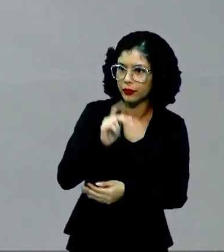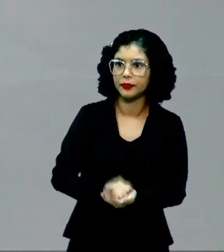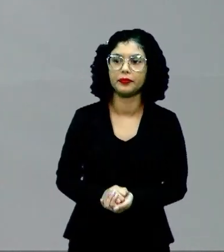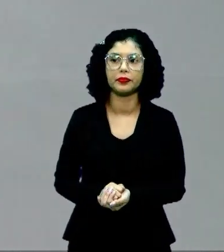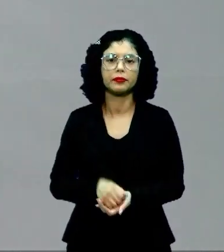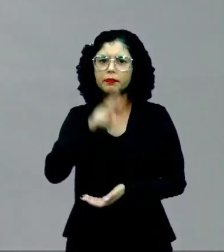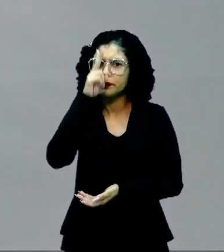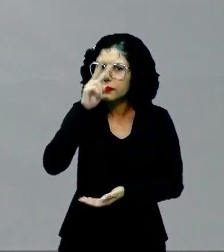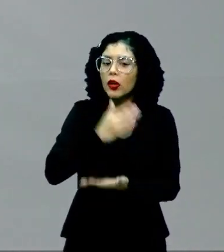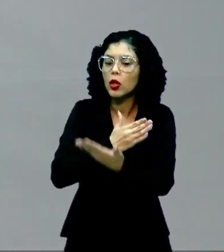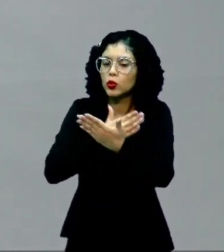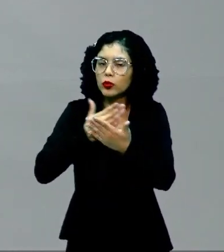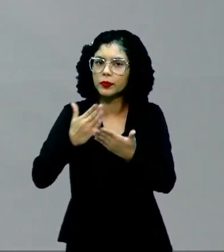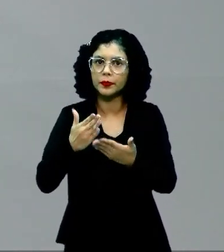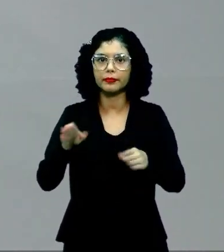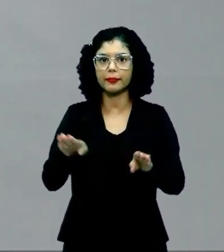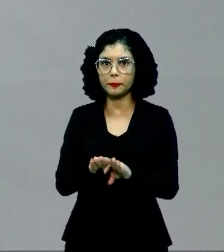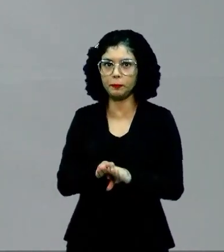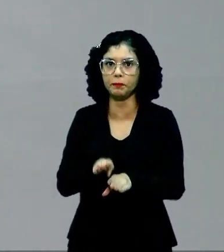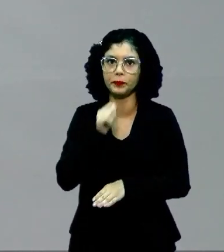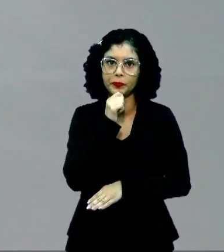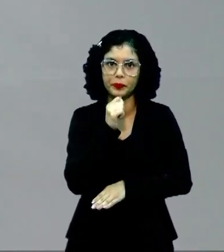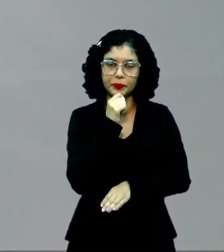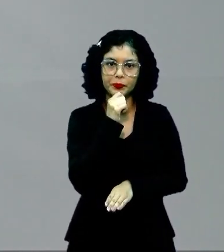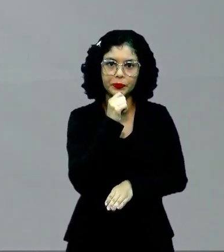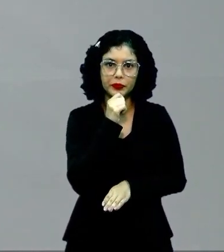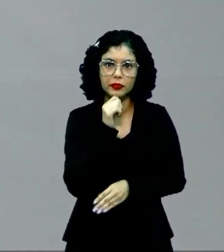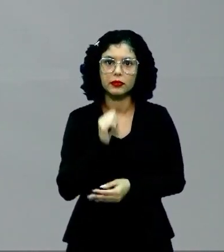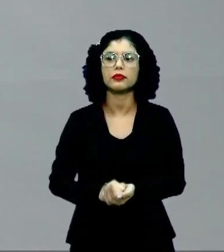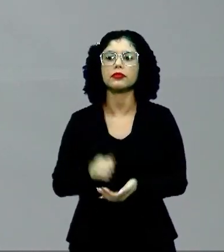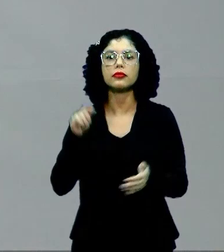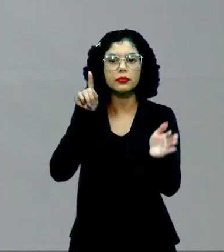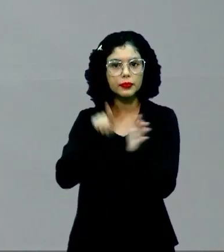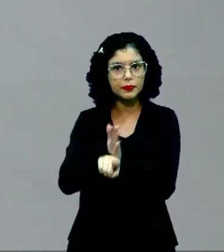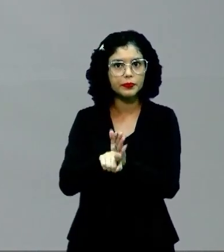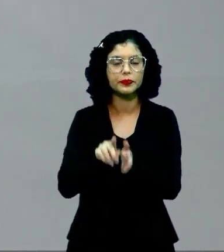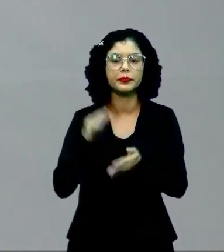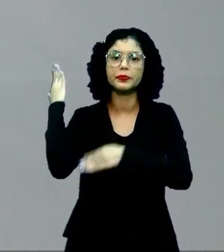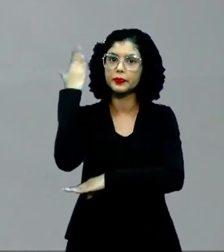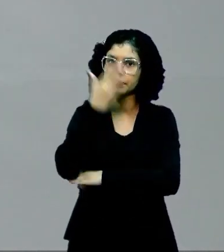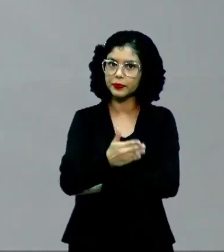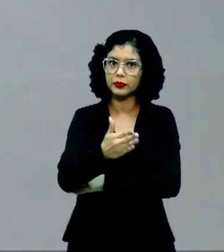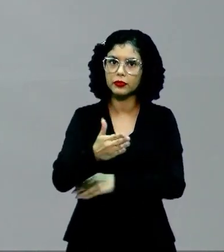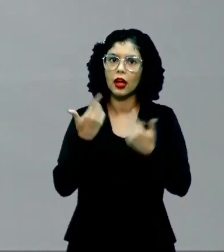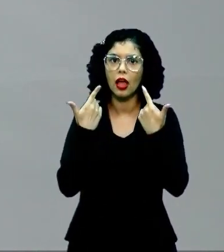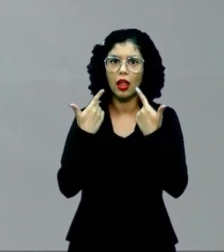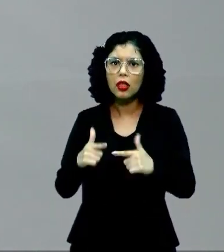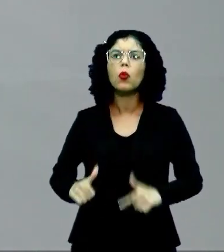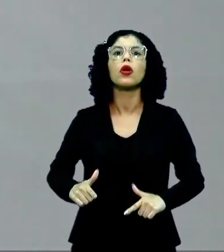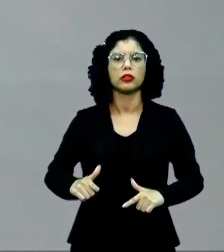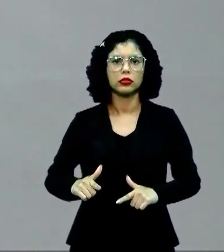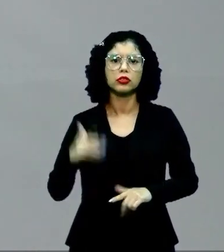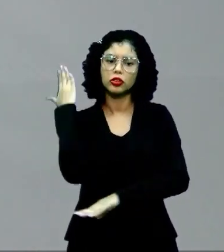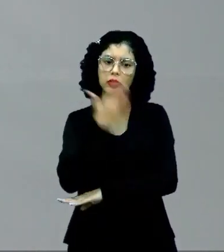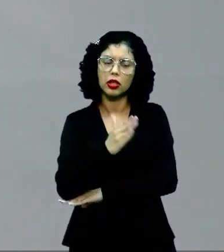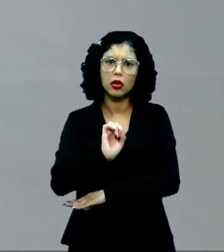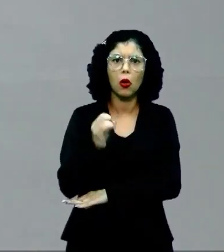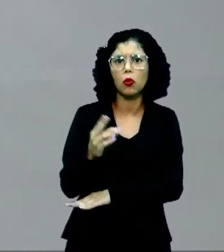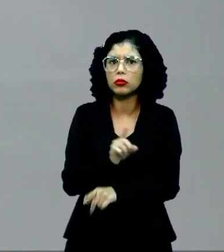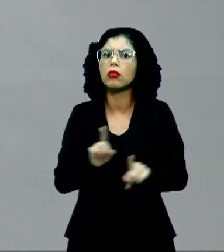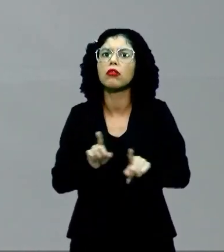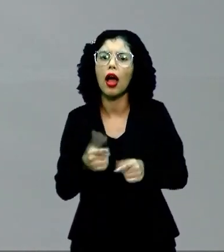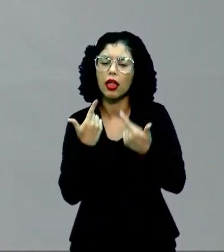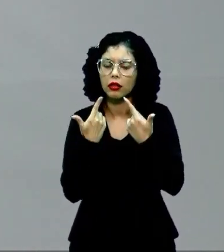Você lembra que lá no início nós falamos da questão da linguagem direta e indireta? Nós falamos que